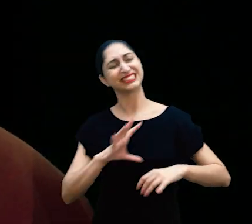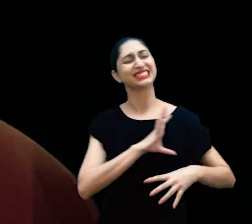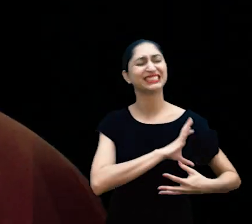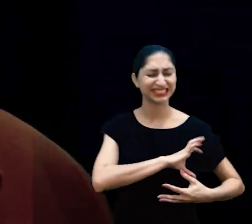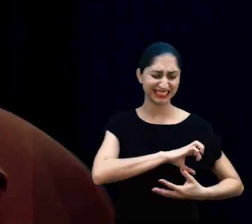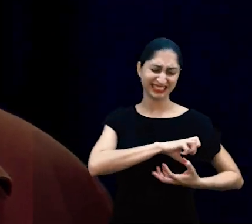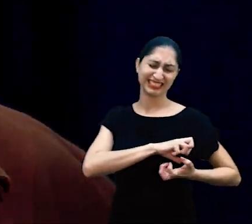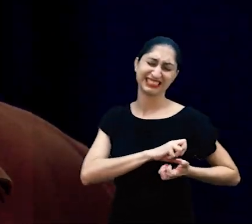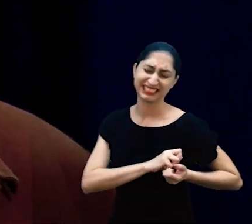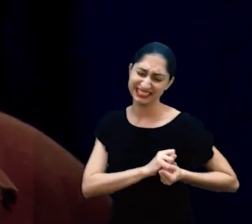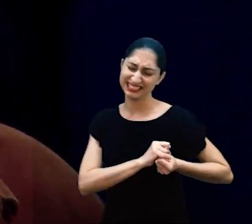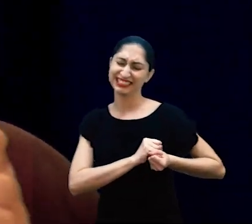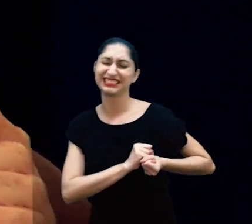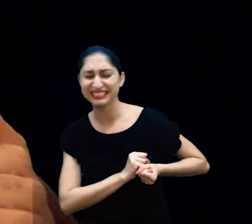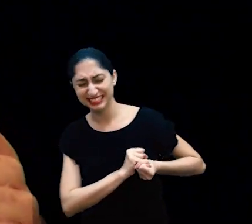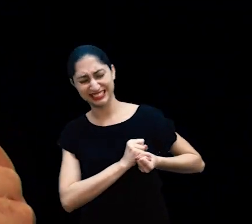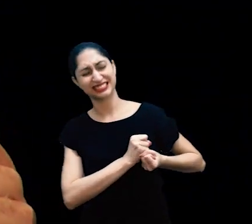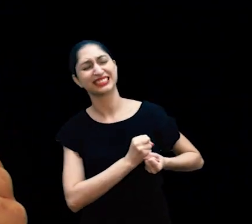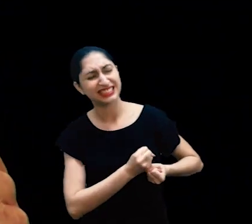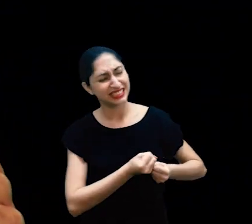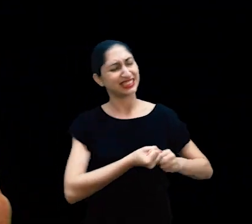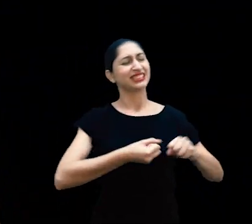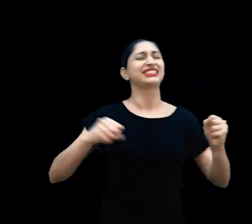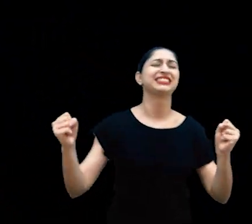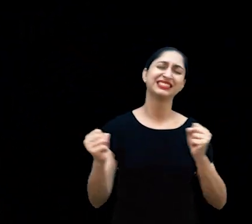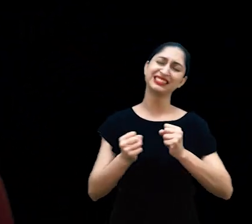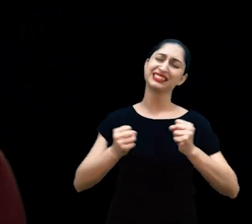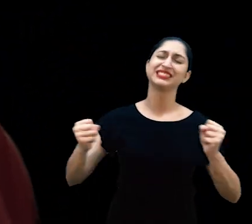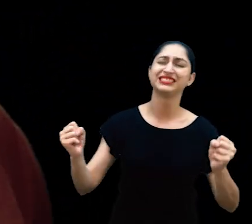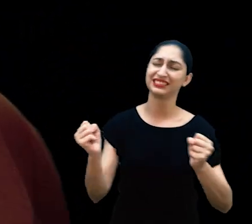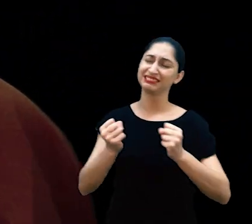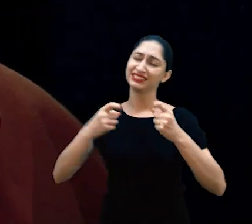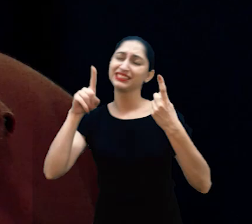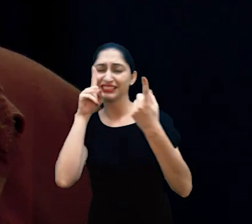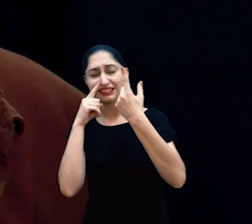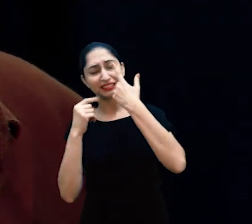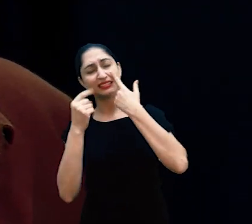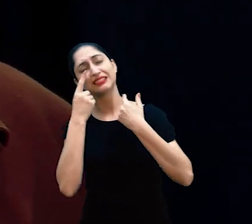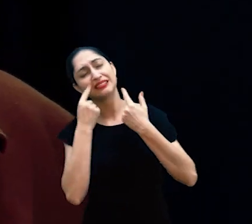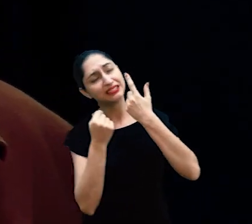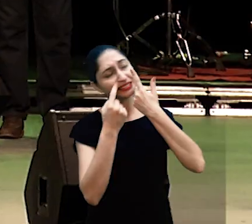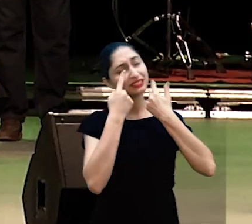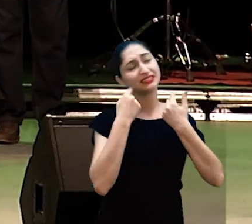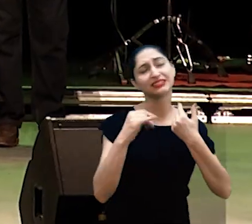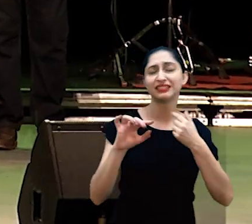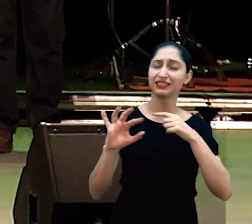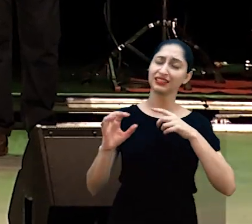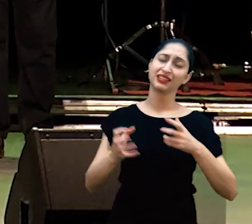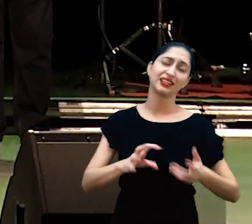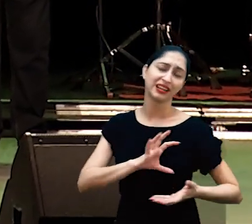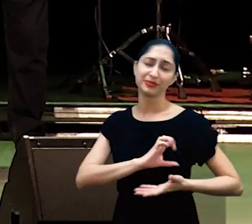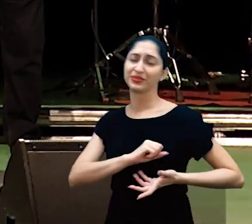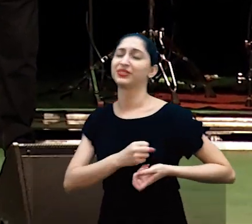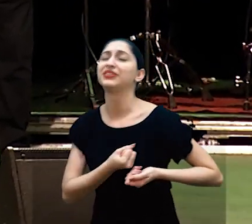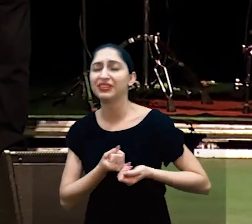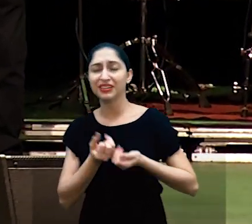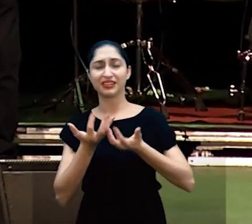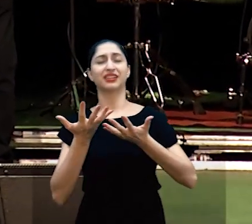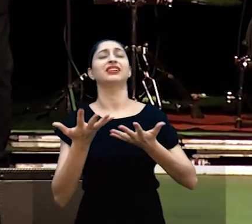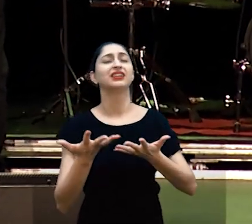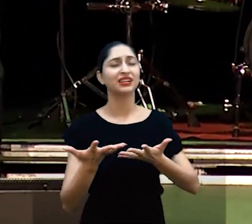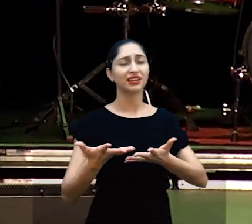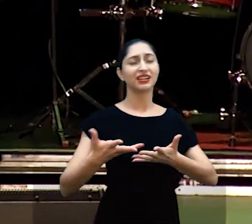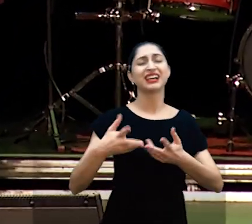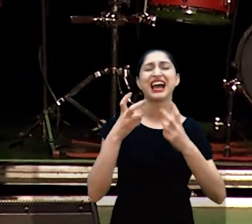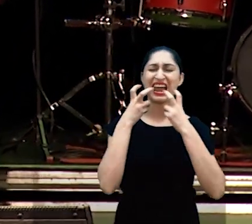vai morrendo. Quanto mais choras, me entrego todinho ao amor, e